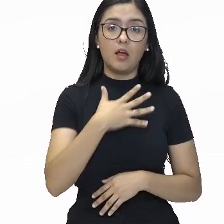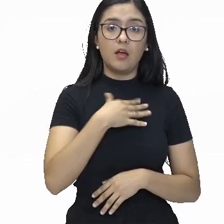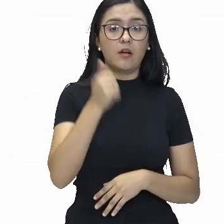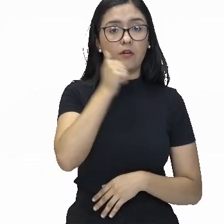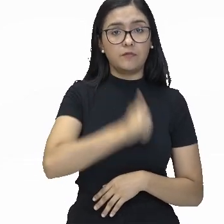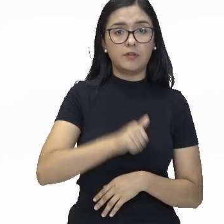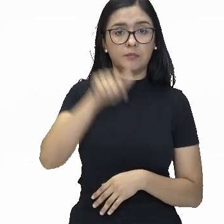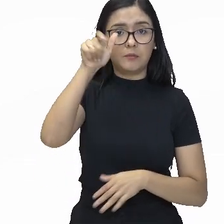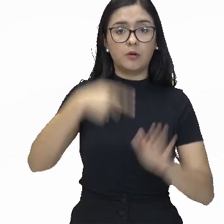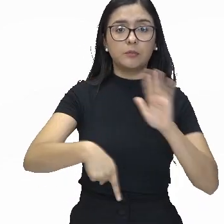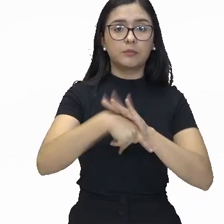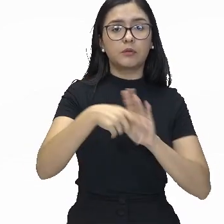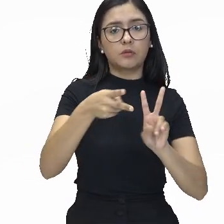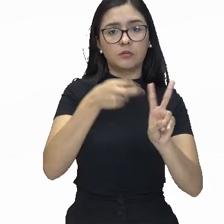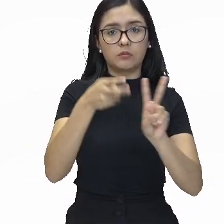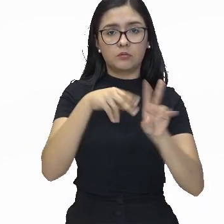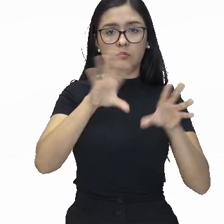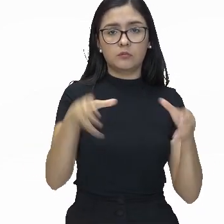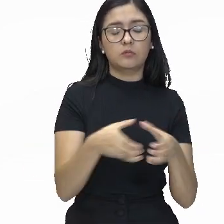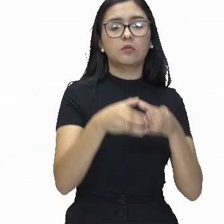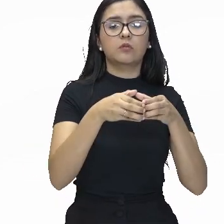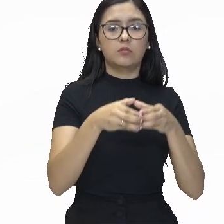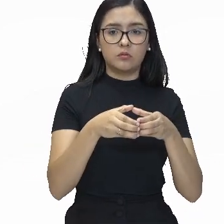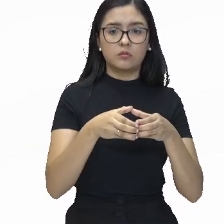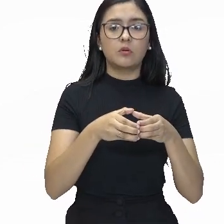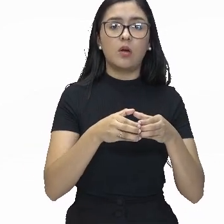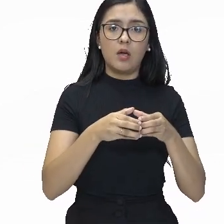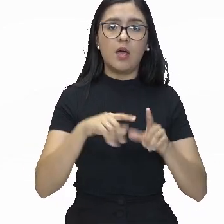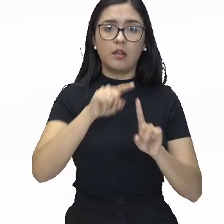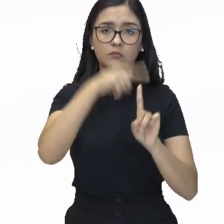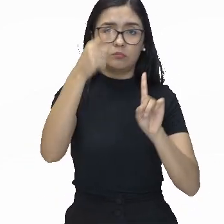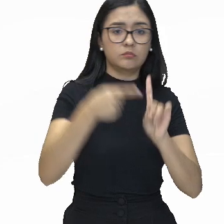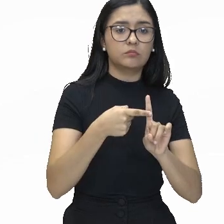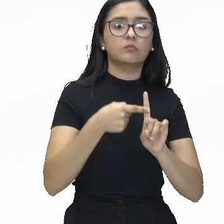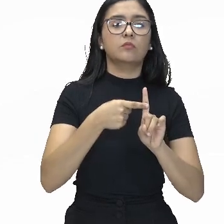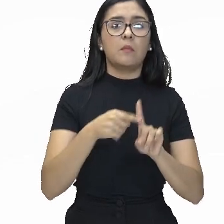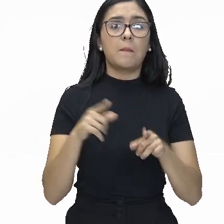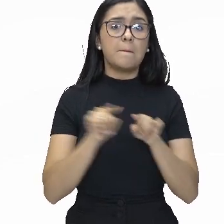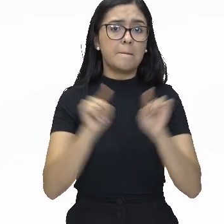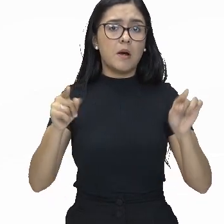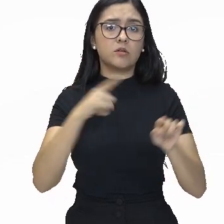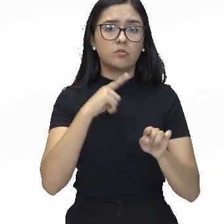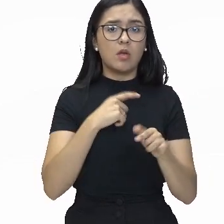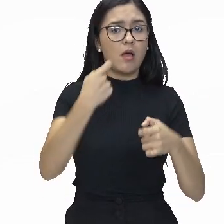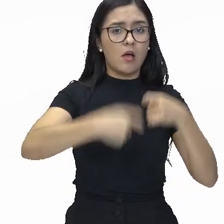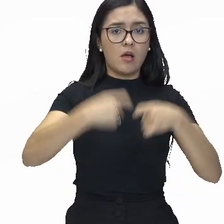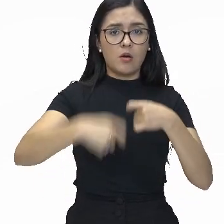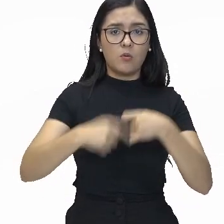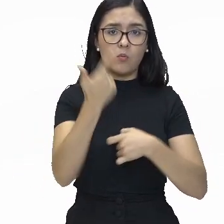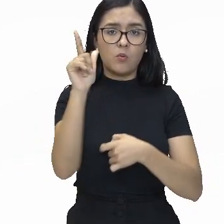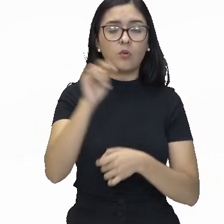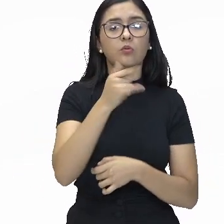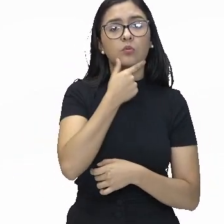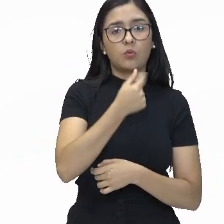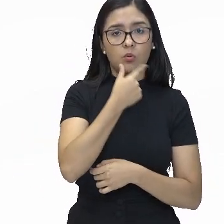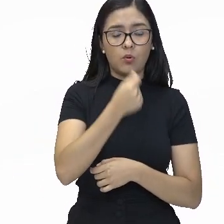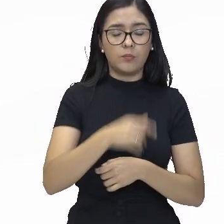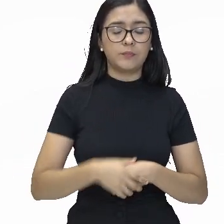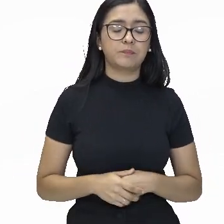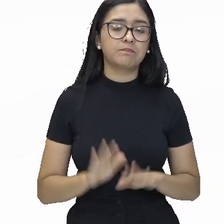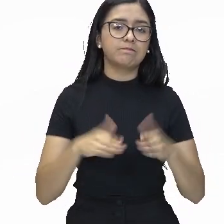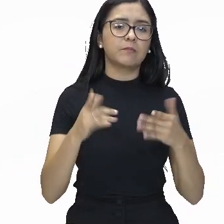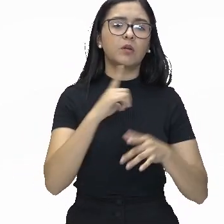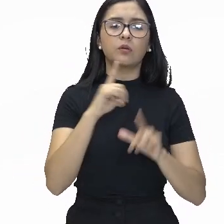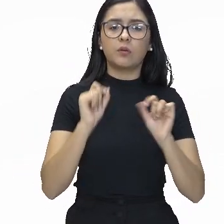de uma tribo indígena engravidou sem ter tido contato com um homem. Então, nós